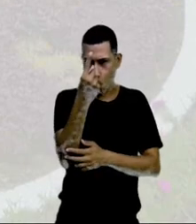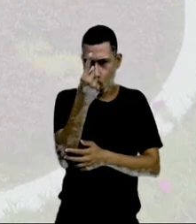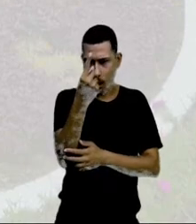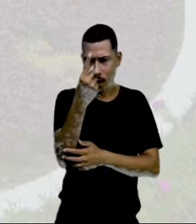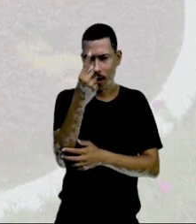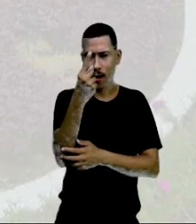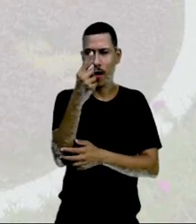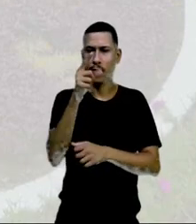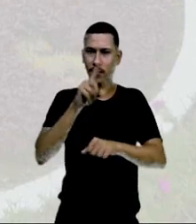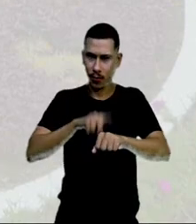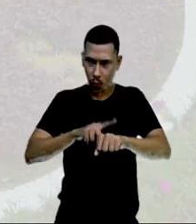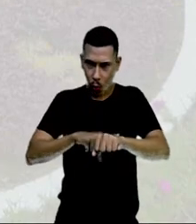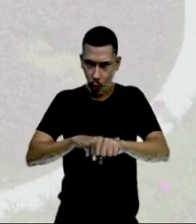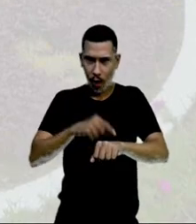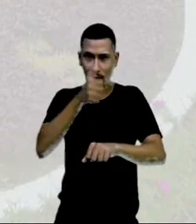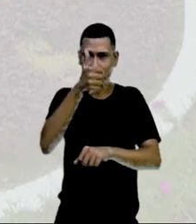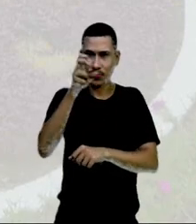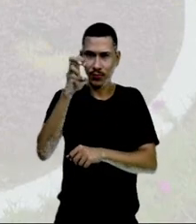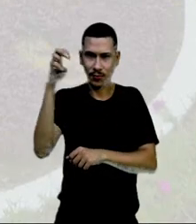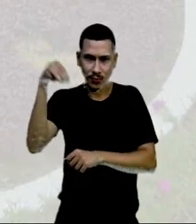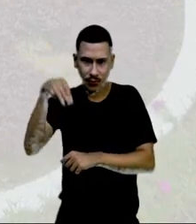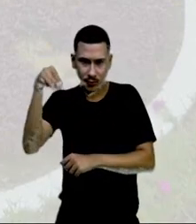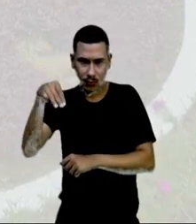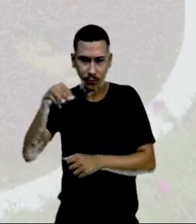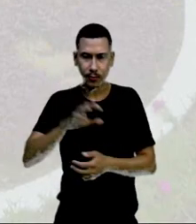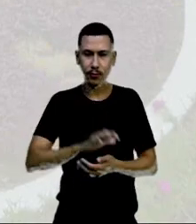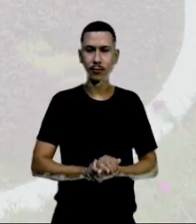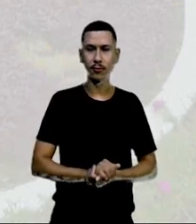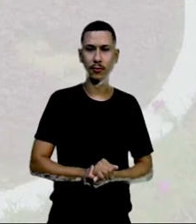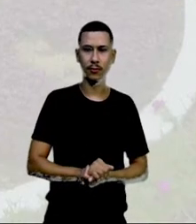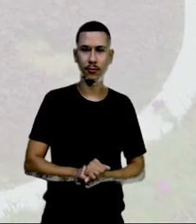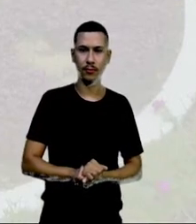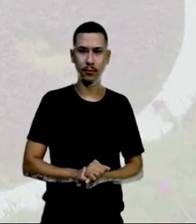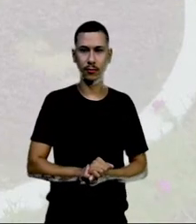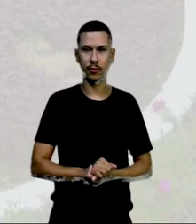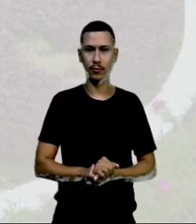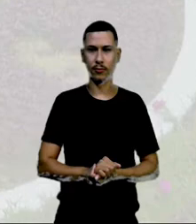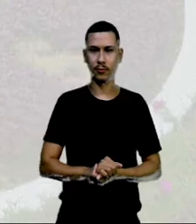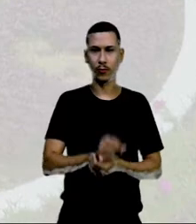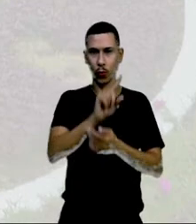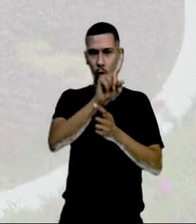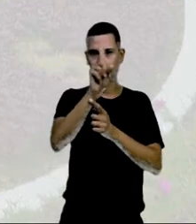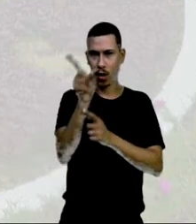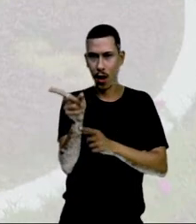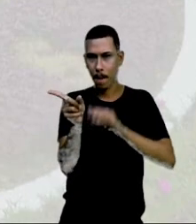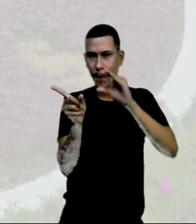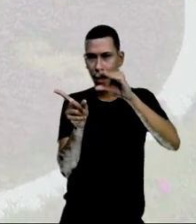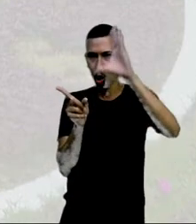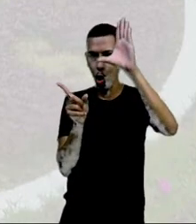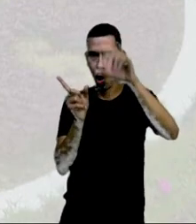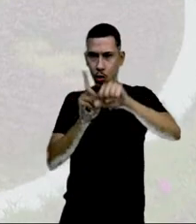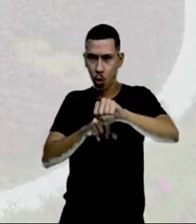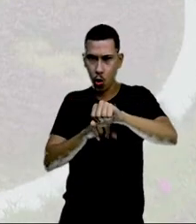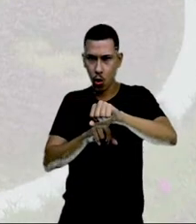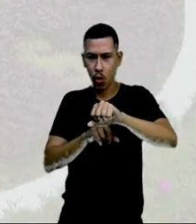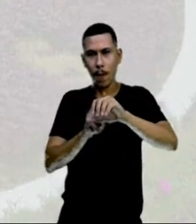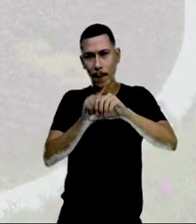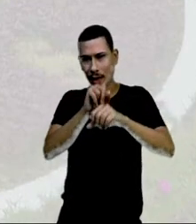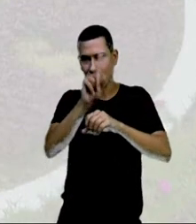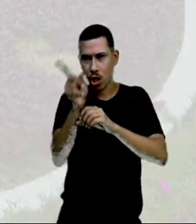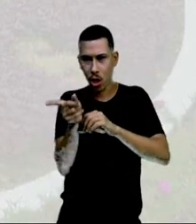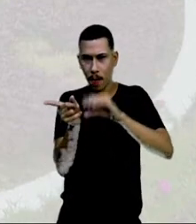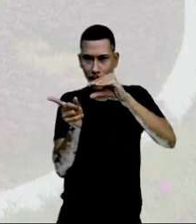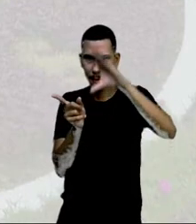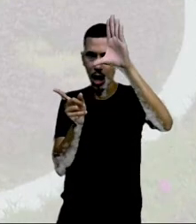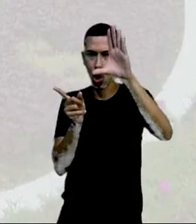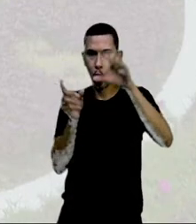1h15. Ponteiro menor marcando 1 hora, ponteiro maior marcando 15 minutos, né? Até o 3h15. Então,